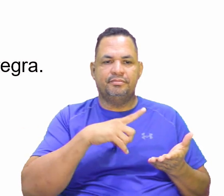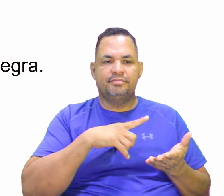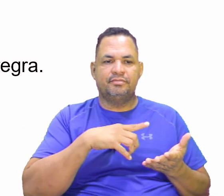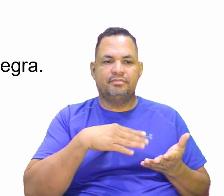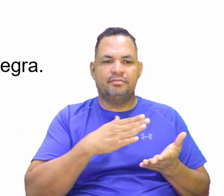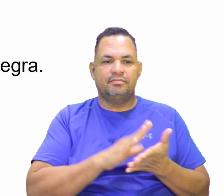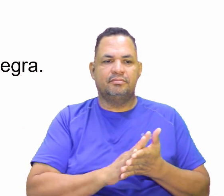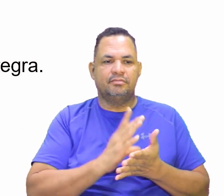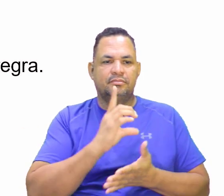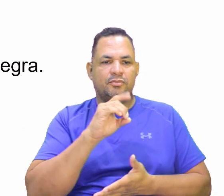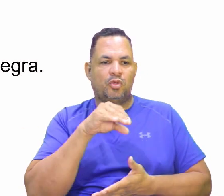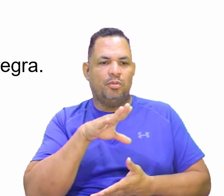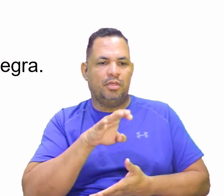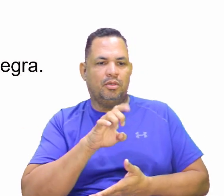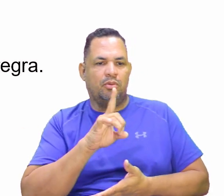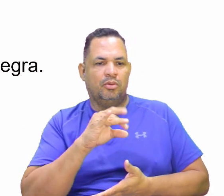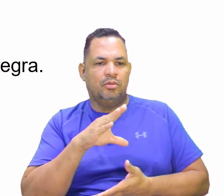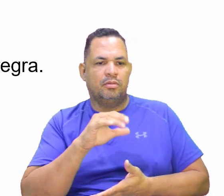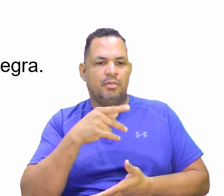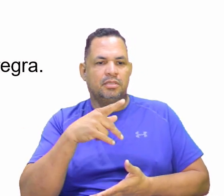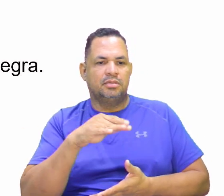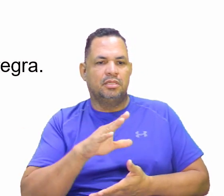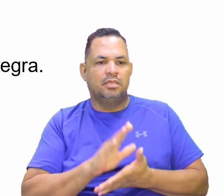Domingos Pascoal Segala,